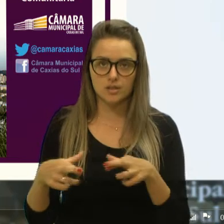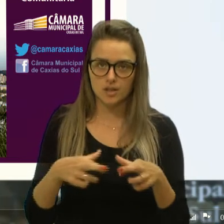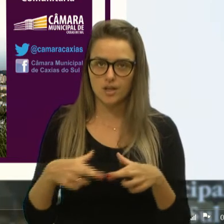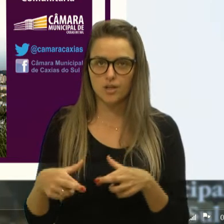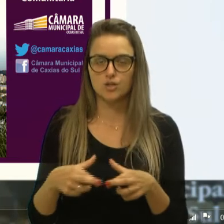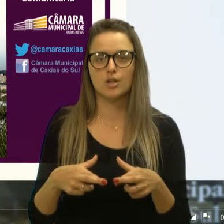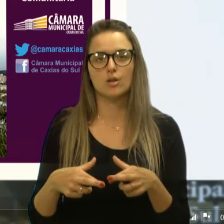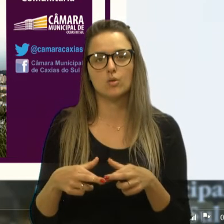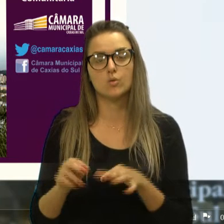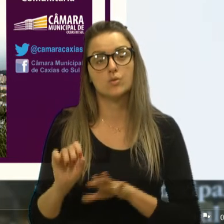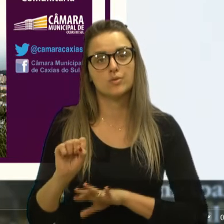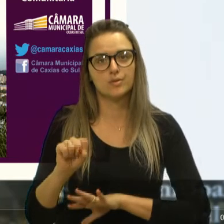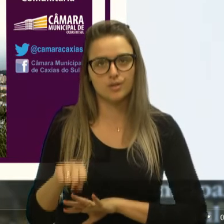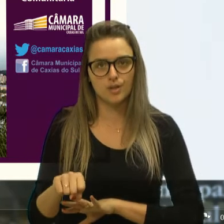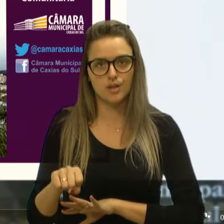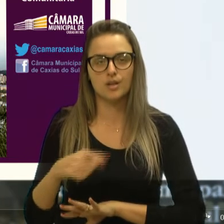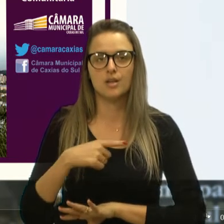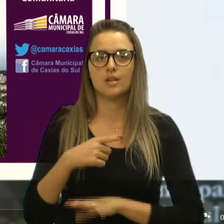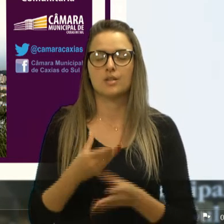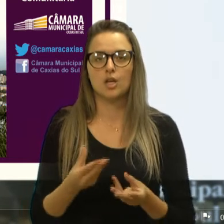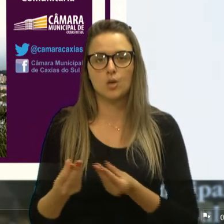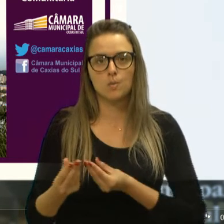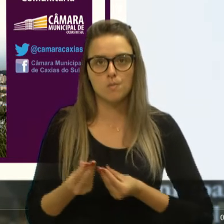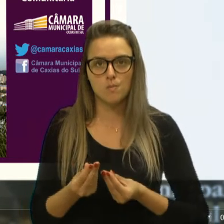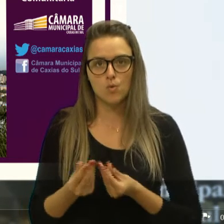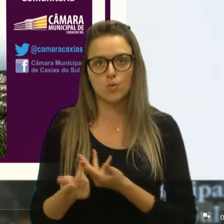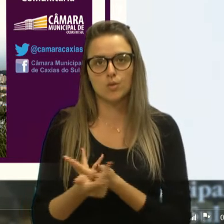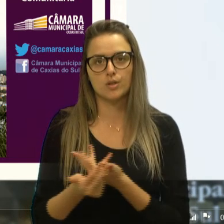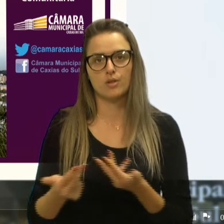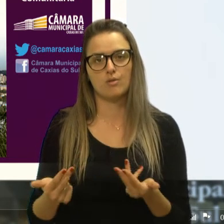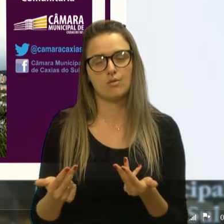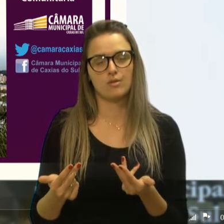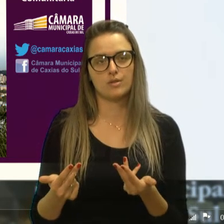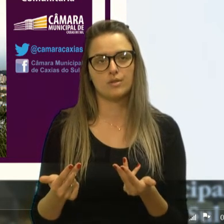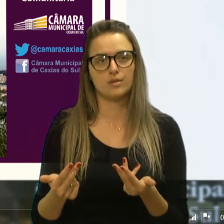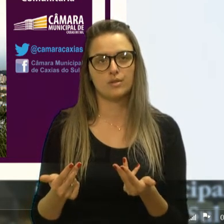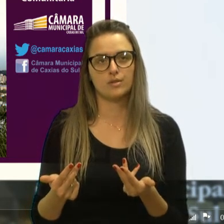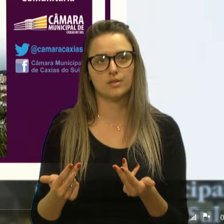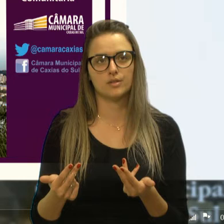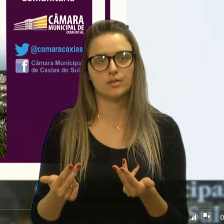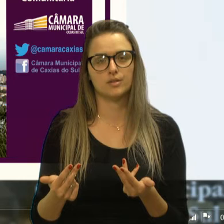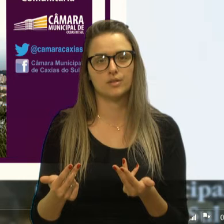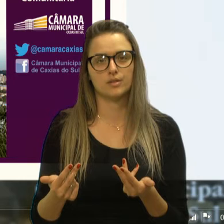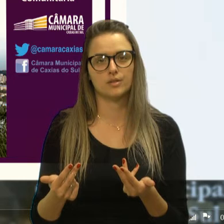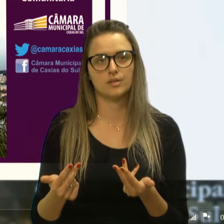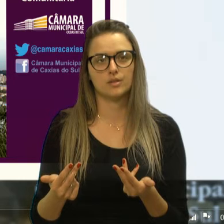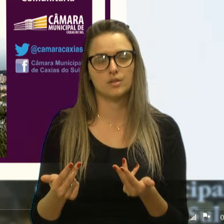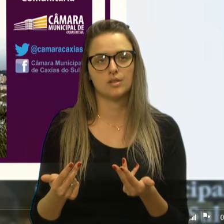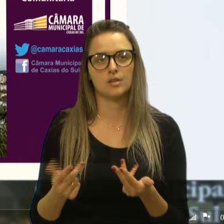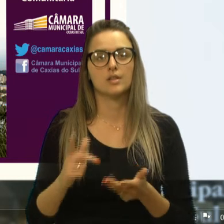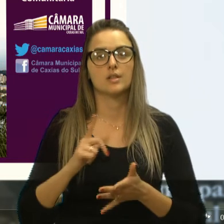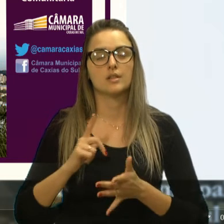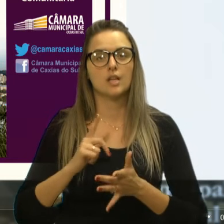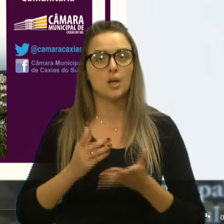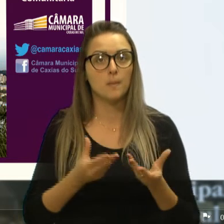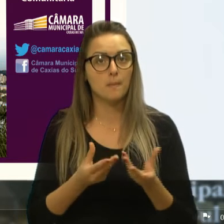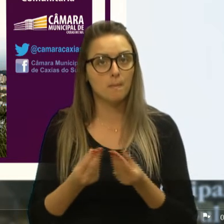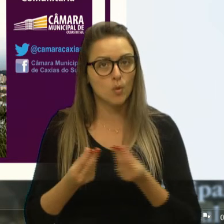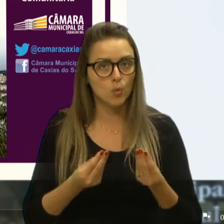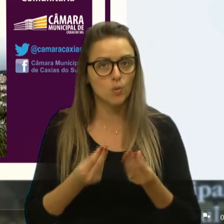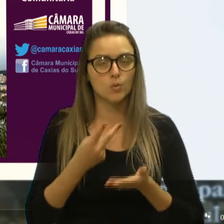muito rica em arte truth granjeiros muito rico em produção em todos os